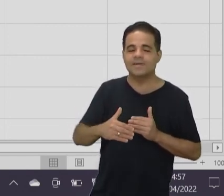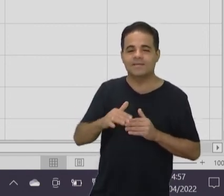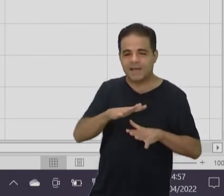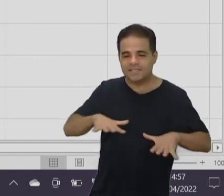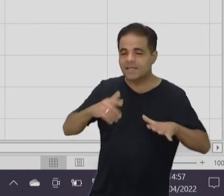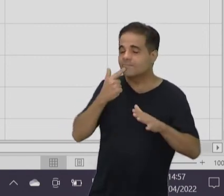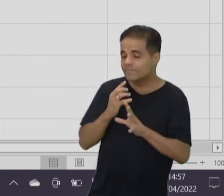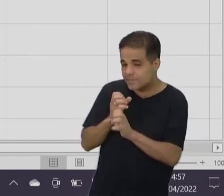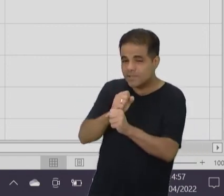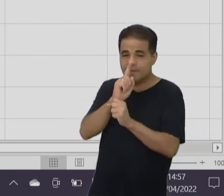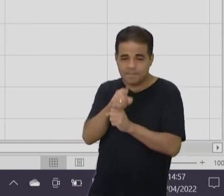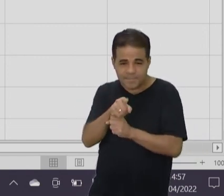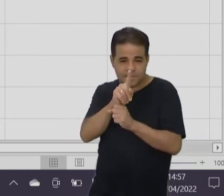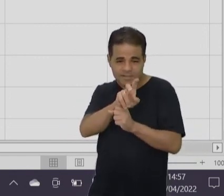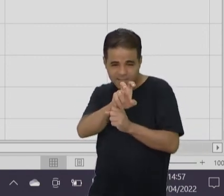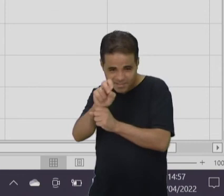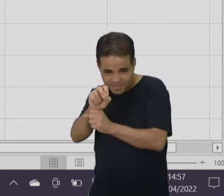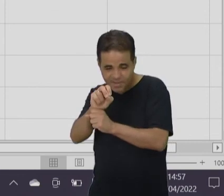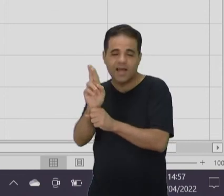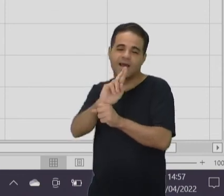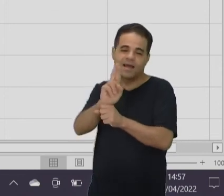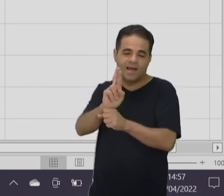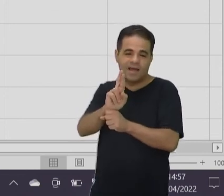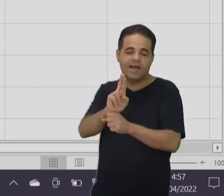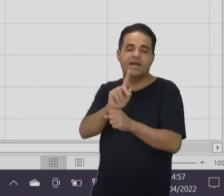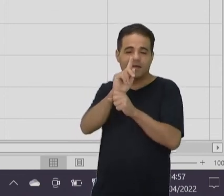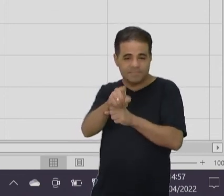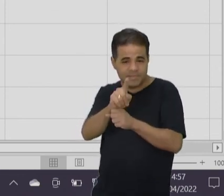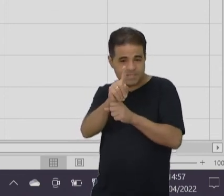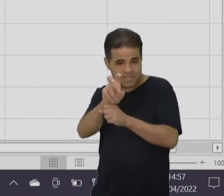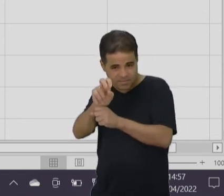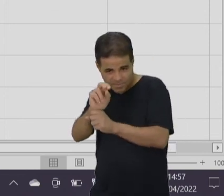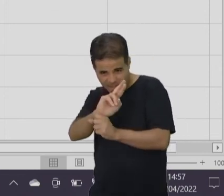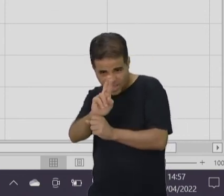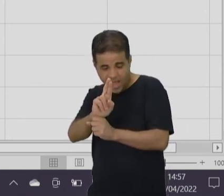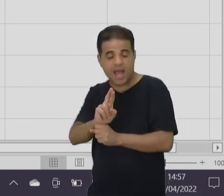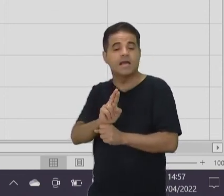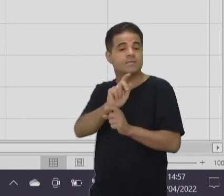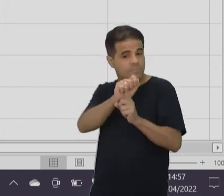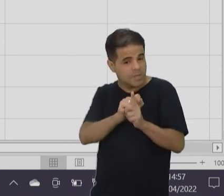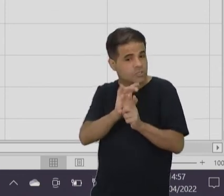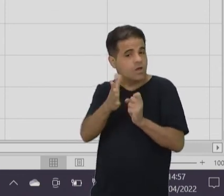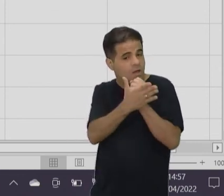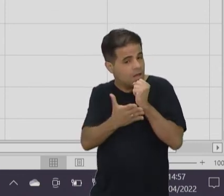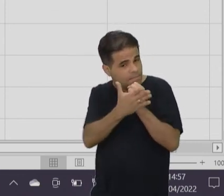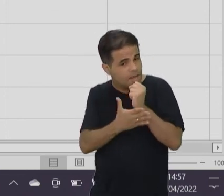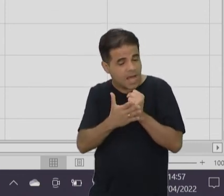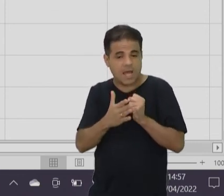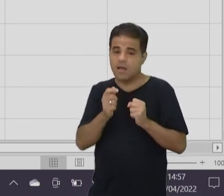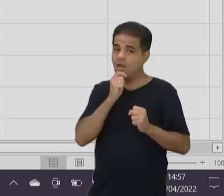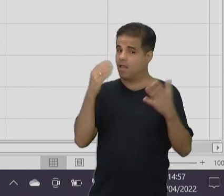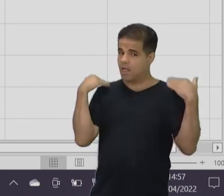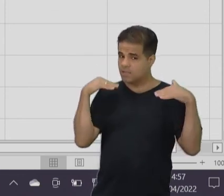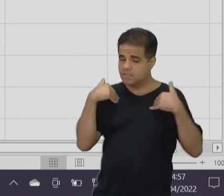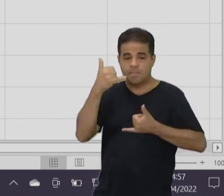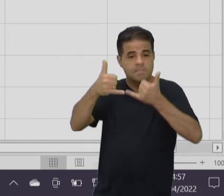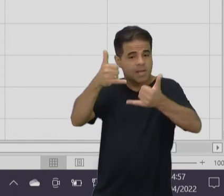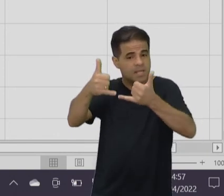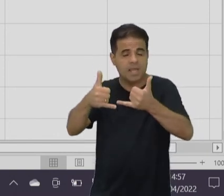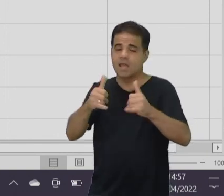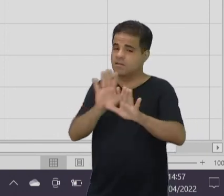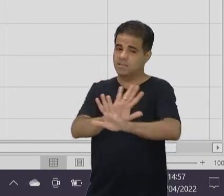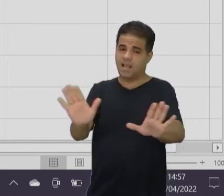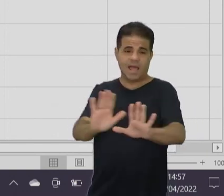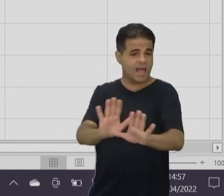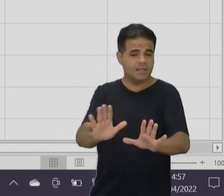anos R$1.150. Por mês. Por mês. Só com o básico, sem lazer, sem brinquedinho, sem nada,